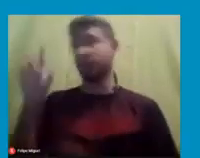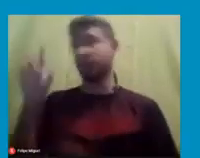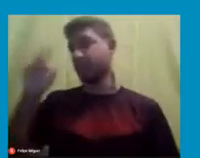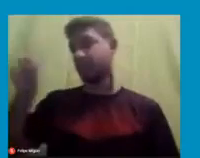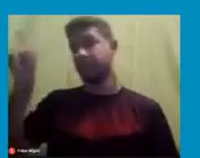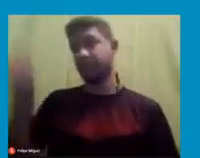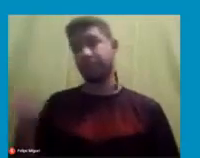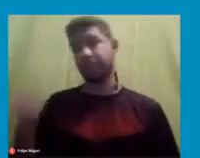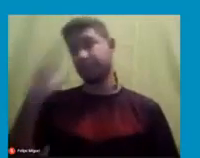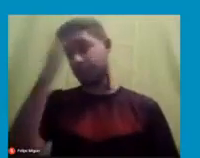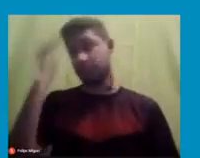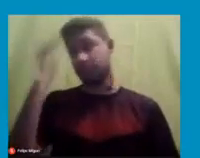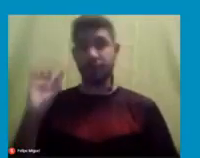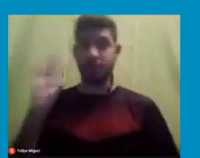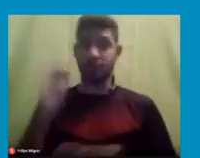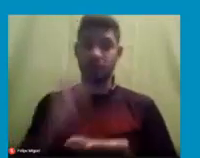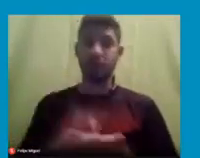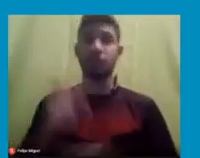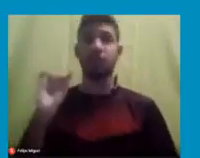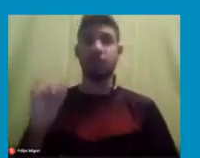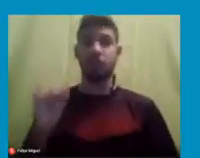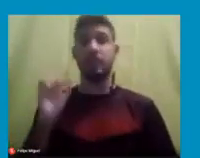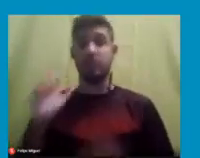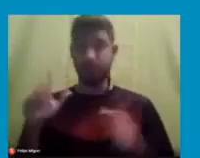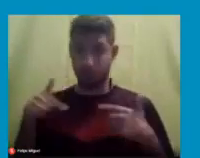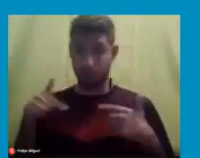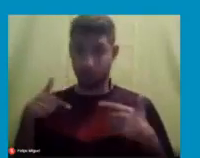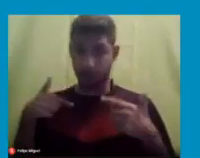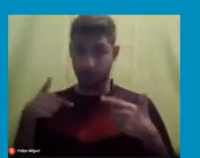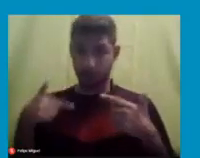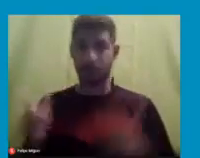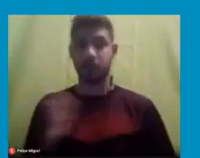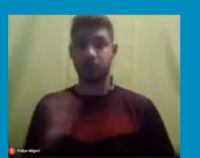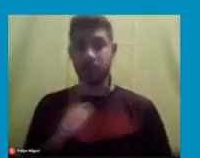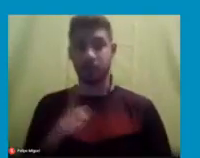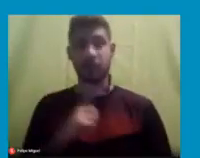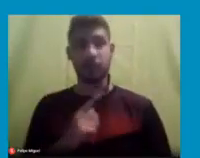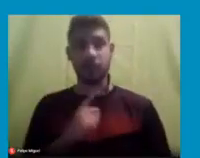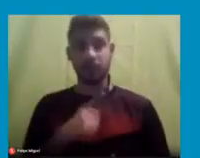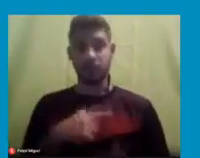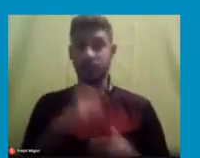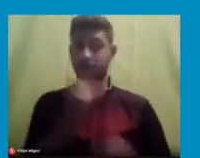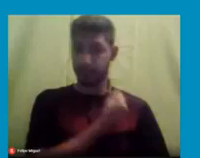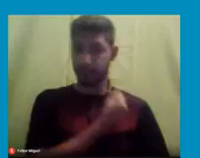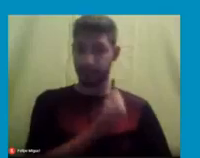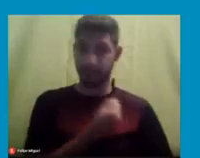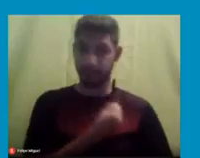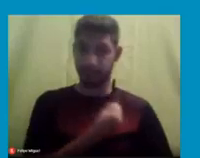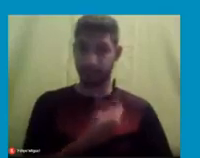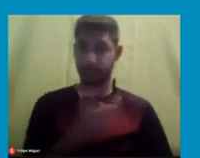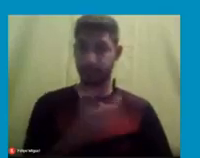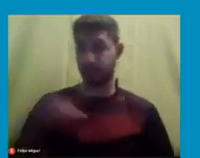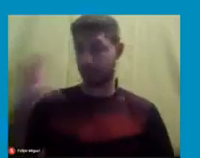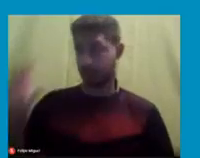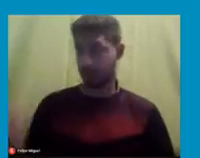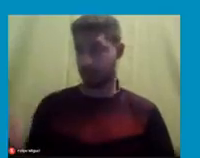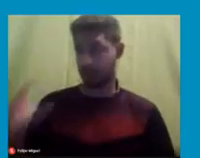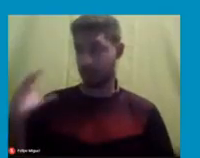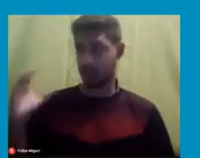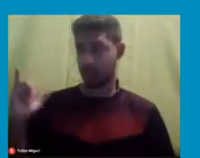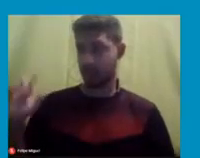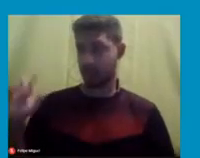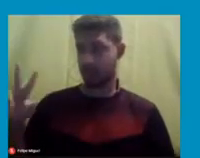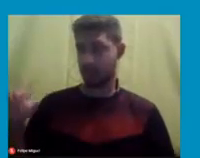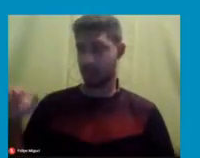Né? Mas eles estavam em cursos no Código Penal, quer dizer, é muito curioso, eles não estavam no direito civil, mas estavam no direito penal.